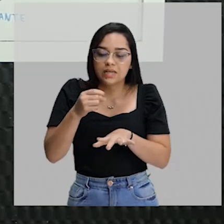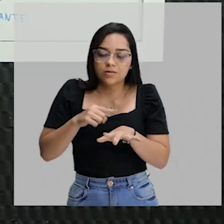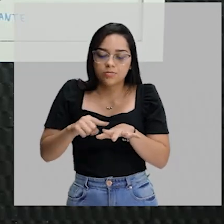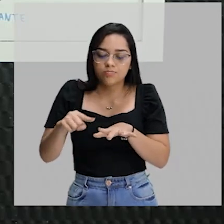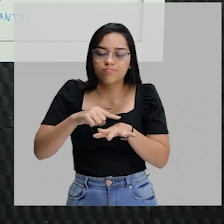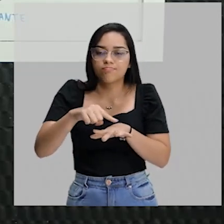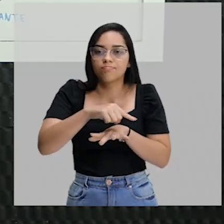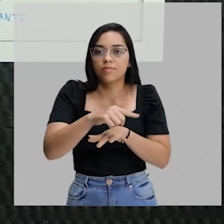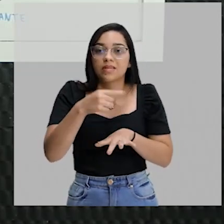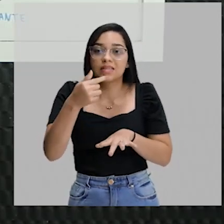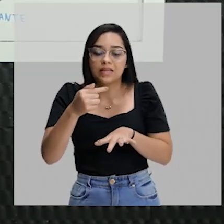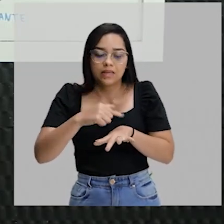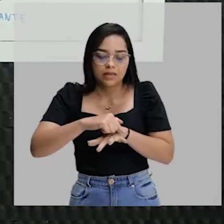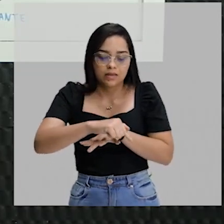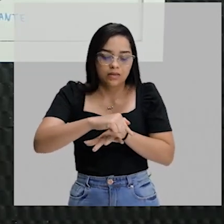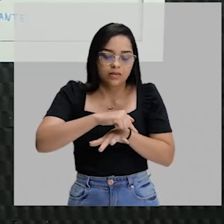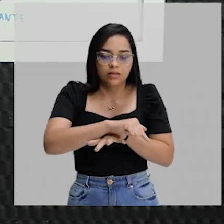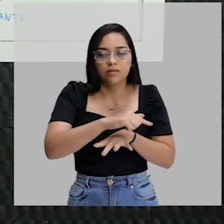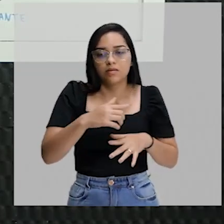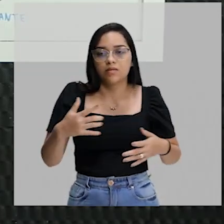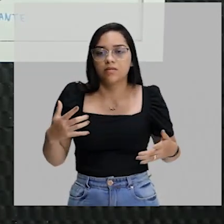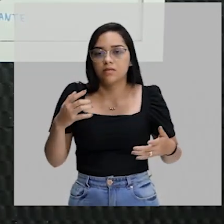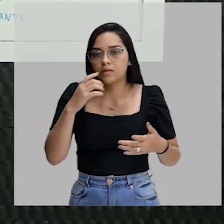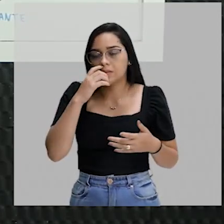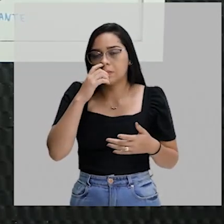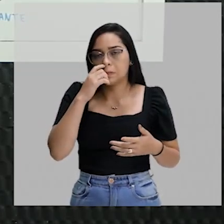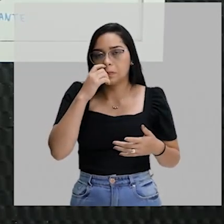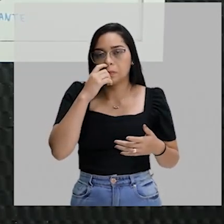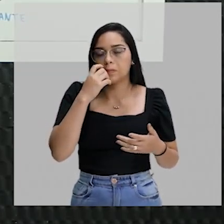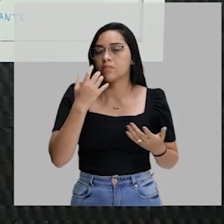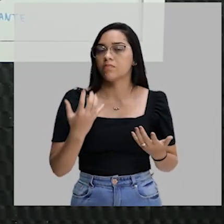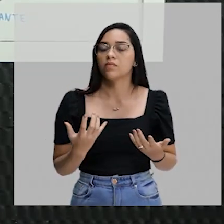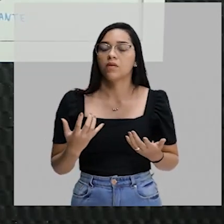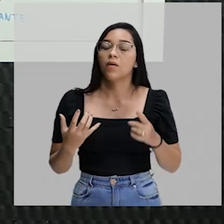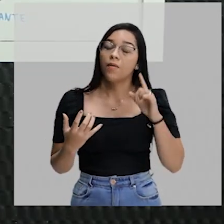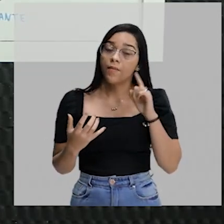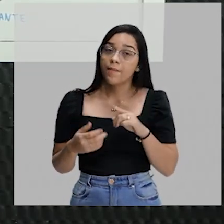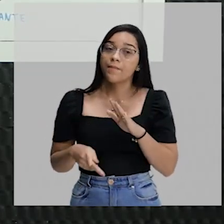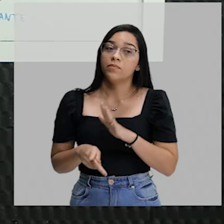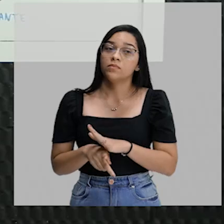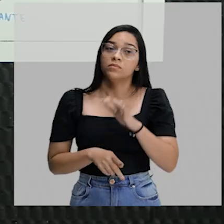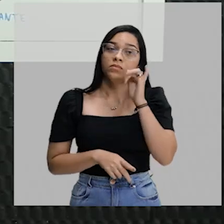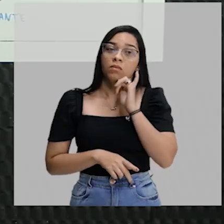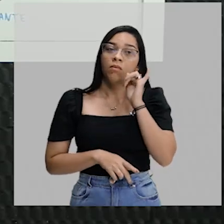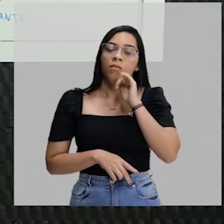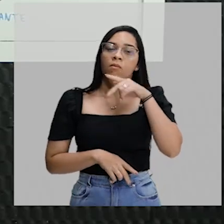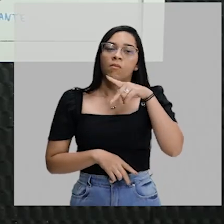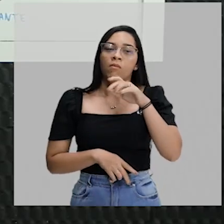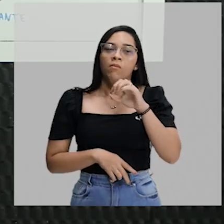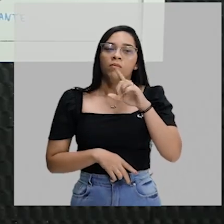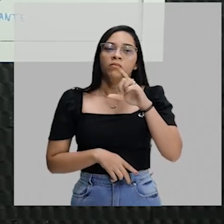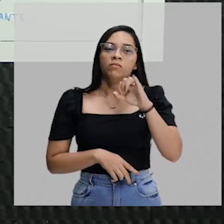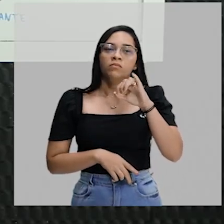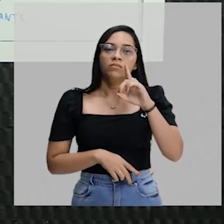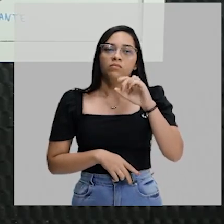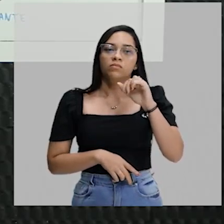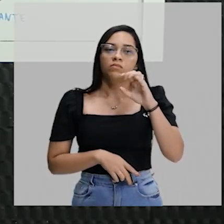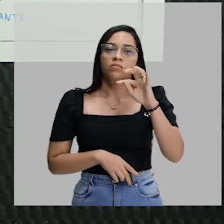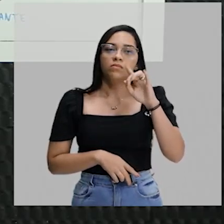dedos, tá? 7 dedos em cada membro. Então, é um exemplo de herança autossômica